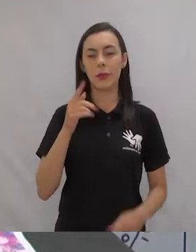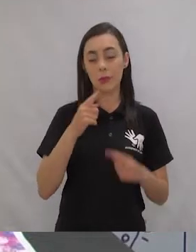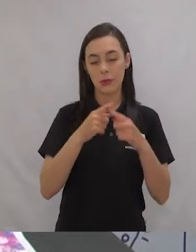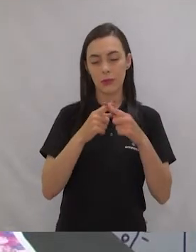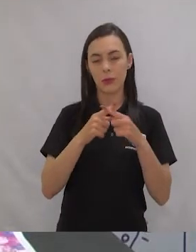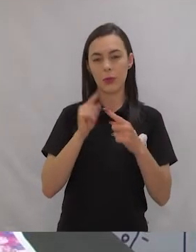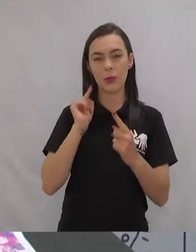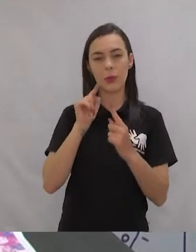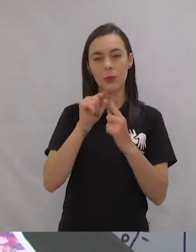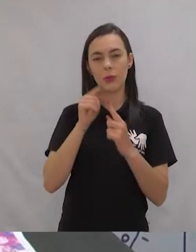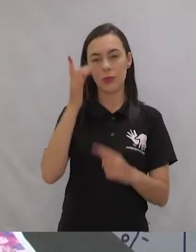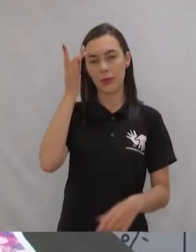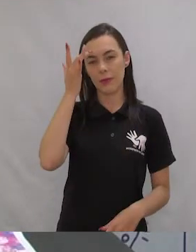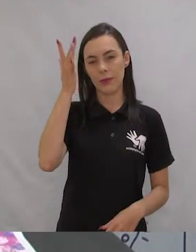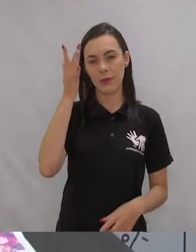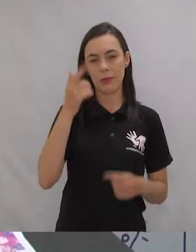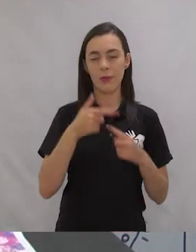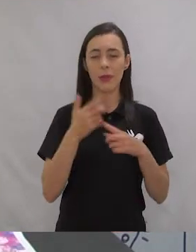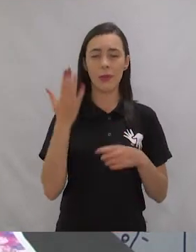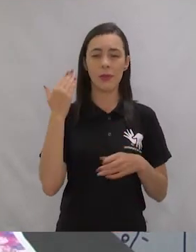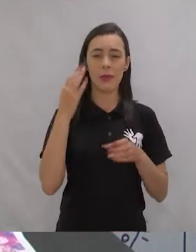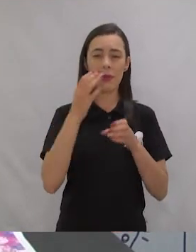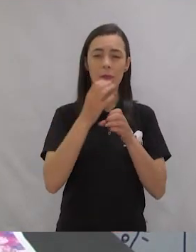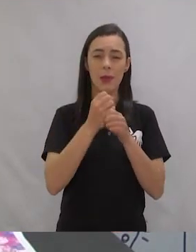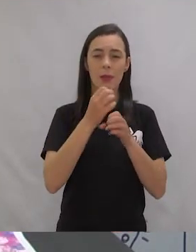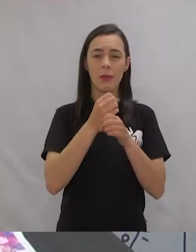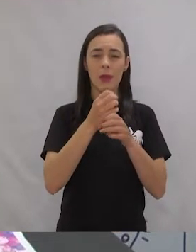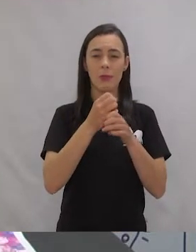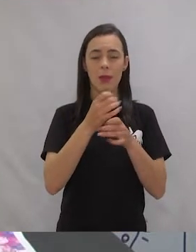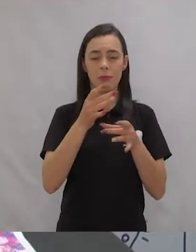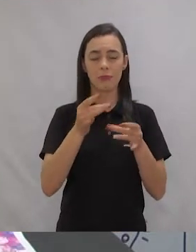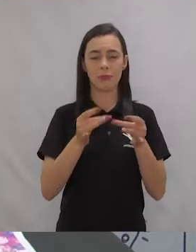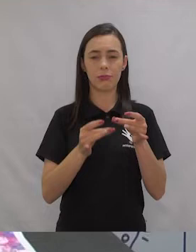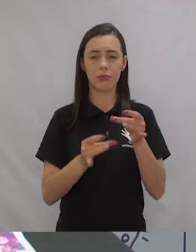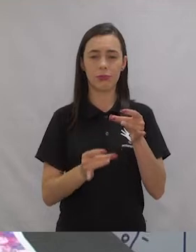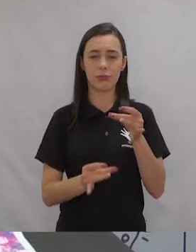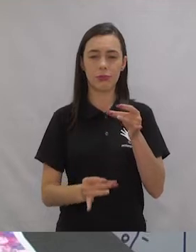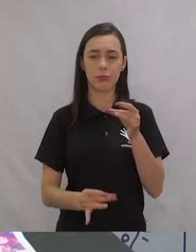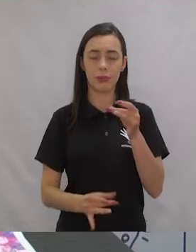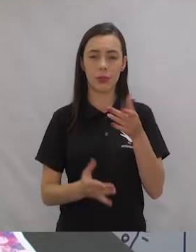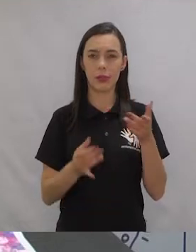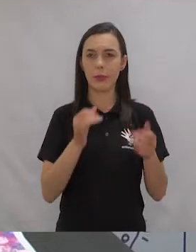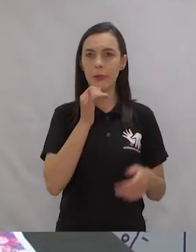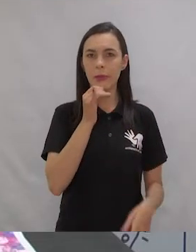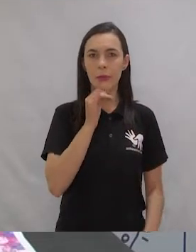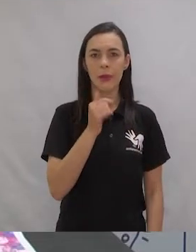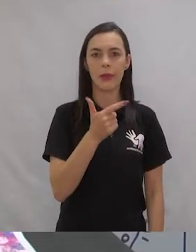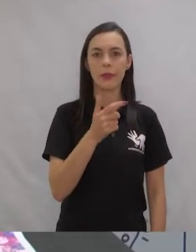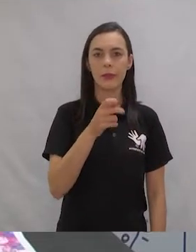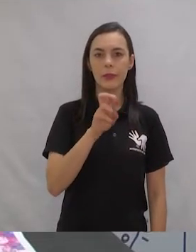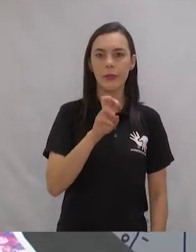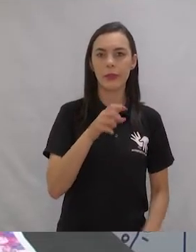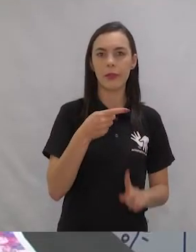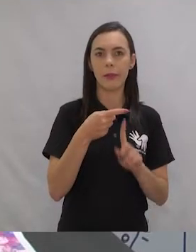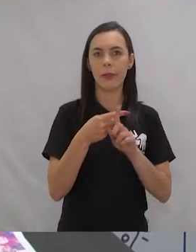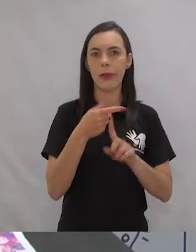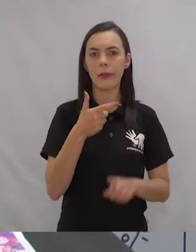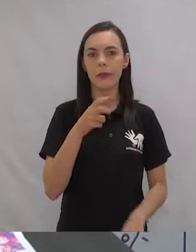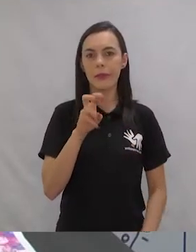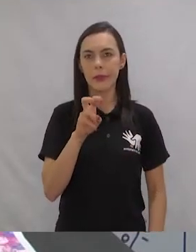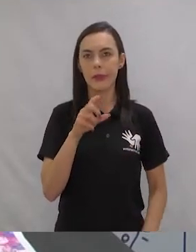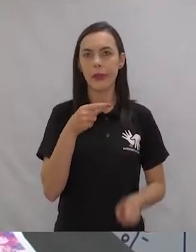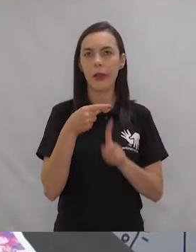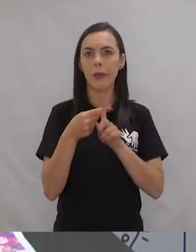para facilitar a nossa adição, né? Então, no lugar de ficar falando 25